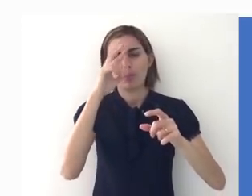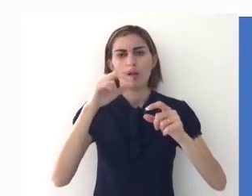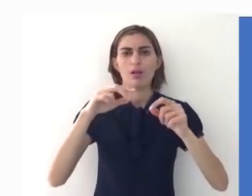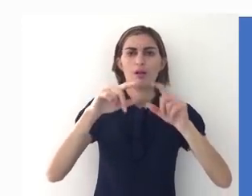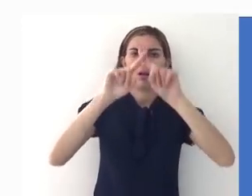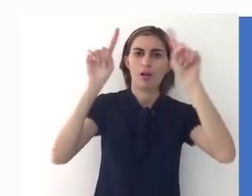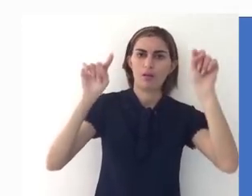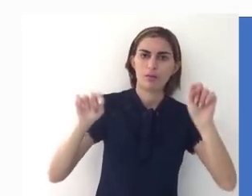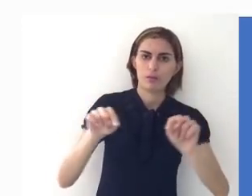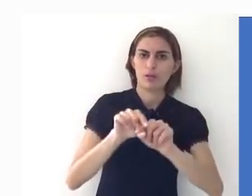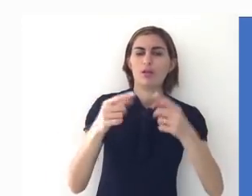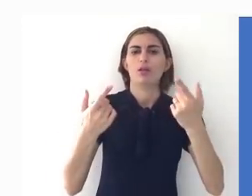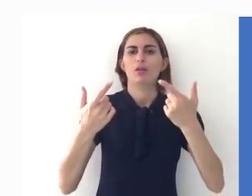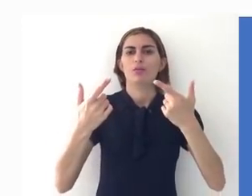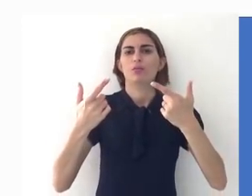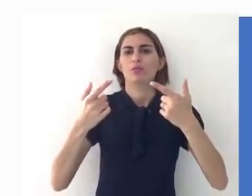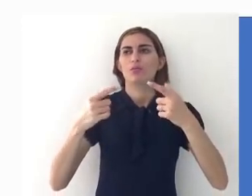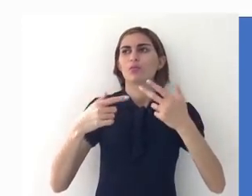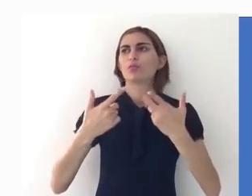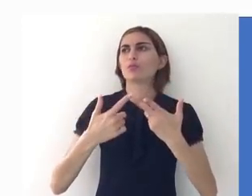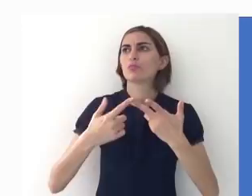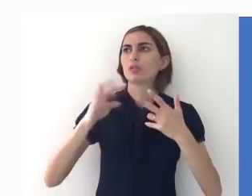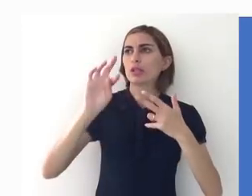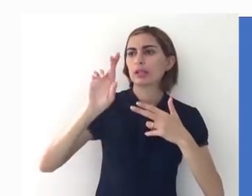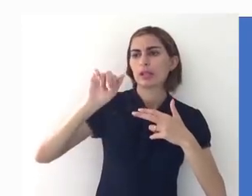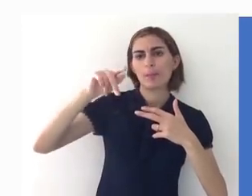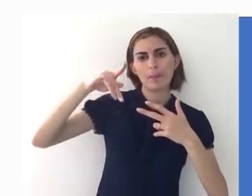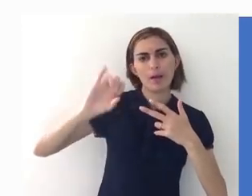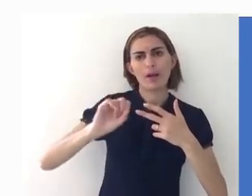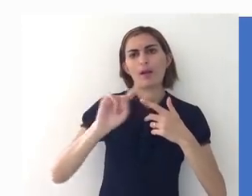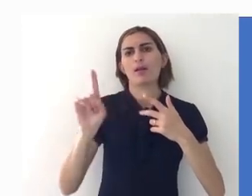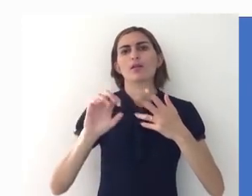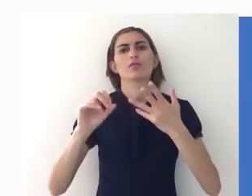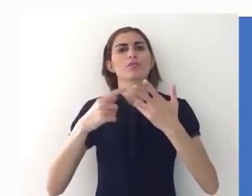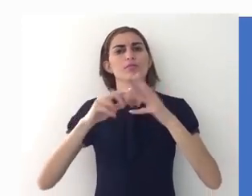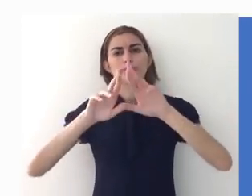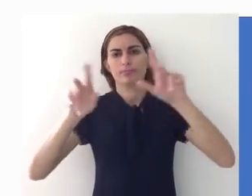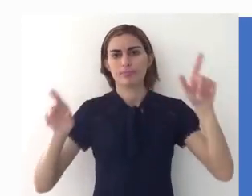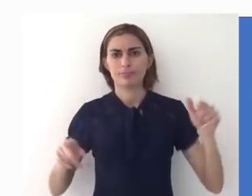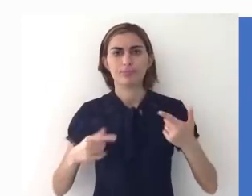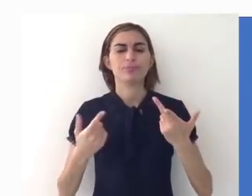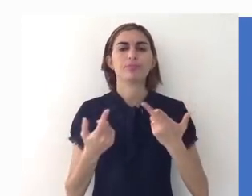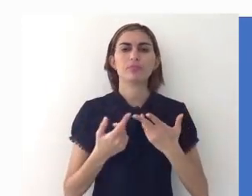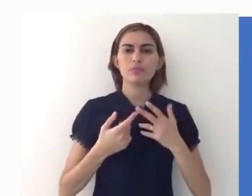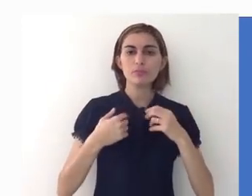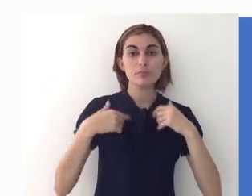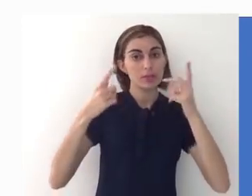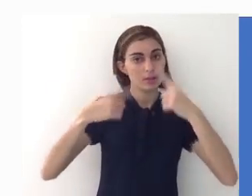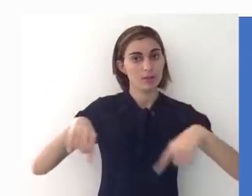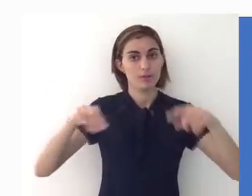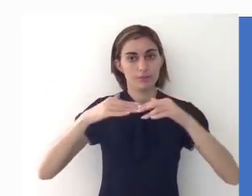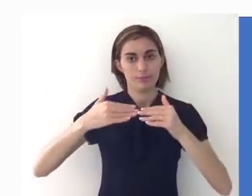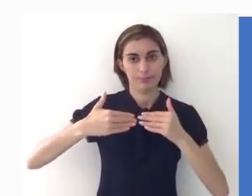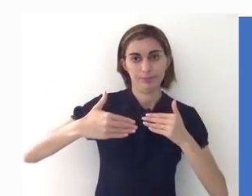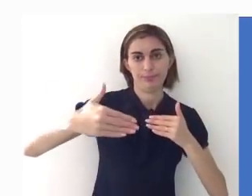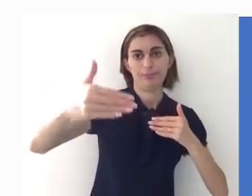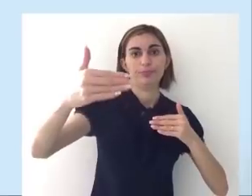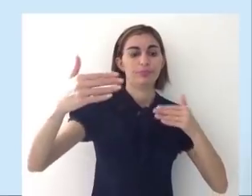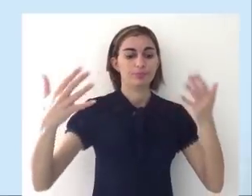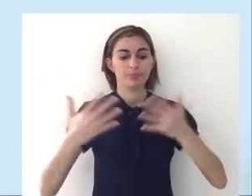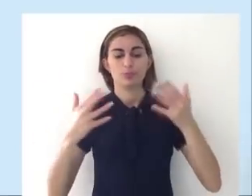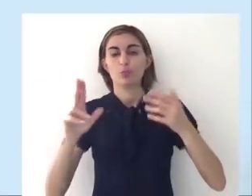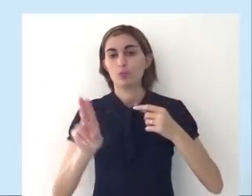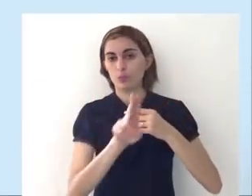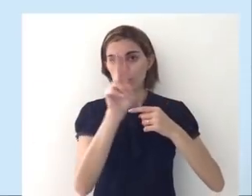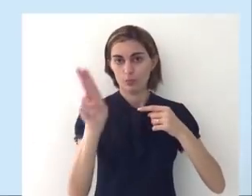pode tentar lembrar, como retângulo, paralelogramo, losango, o trapézio e etc. Então veja só.